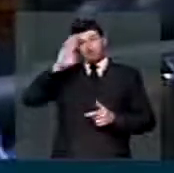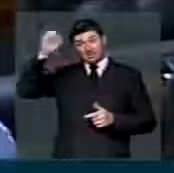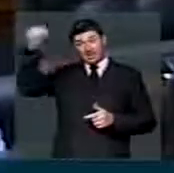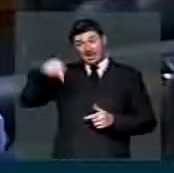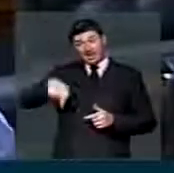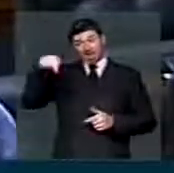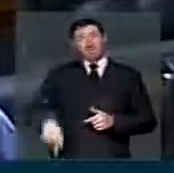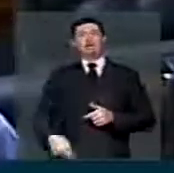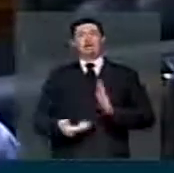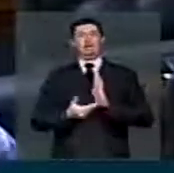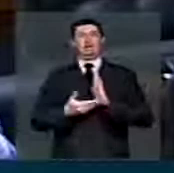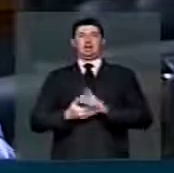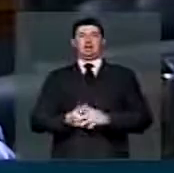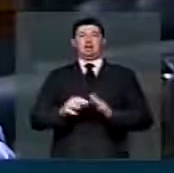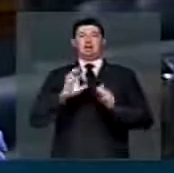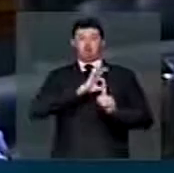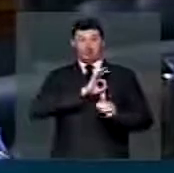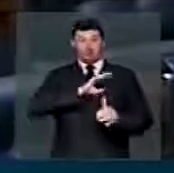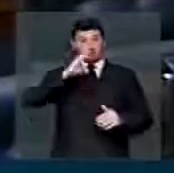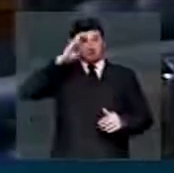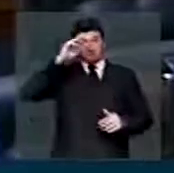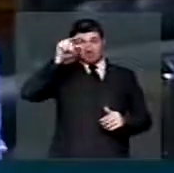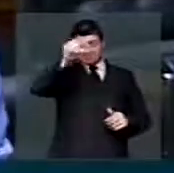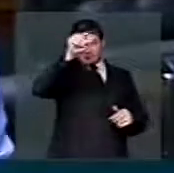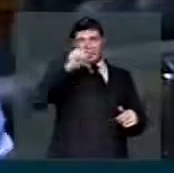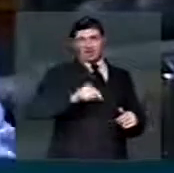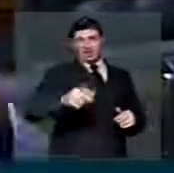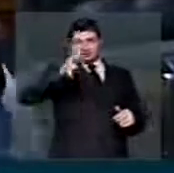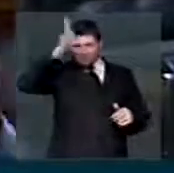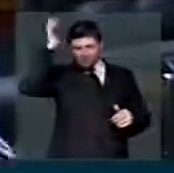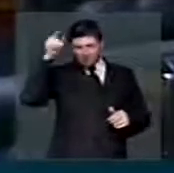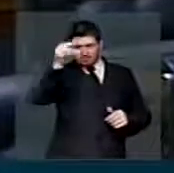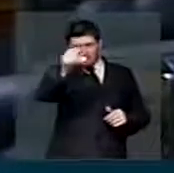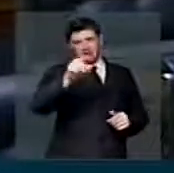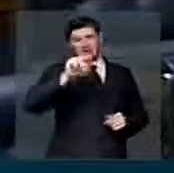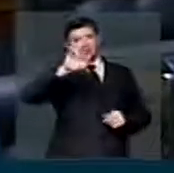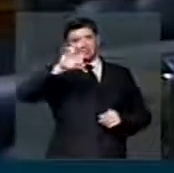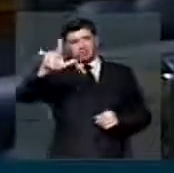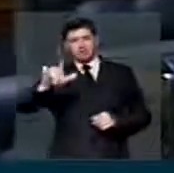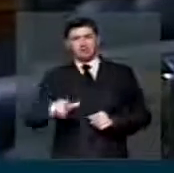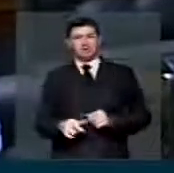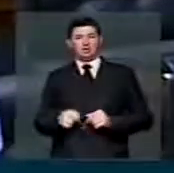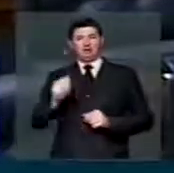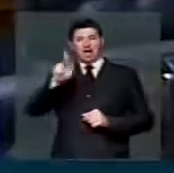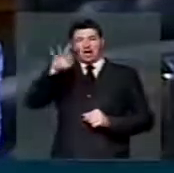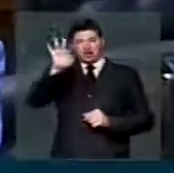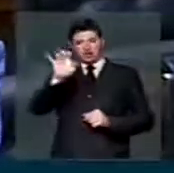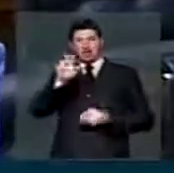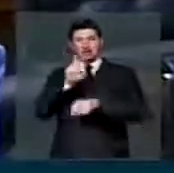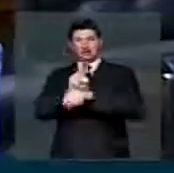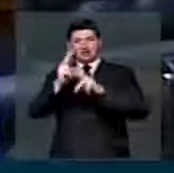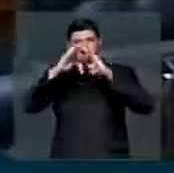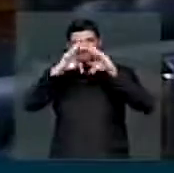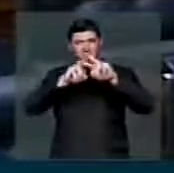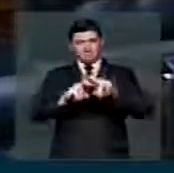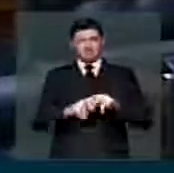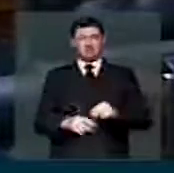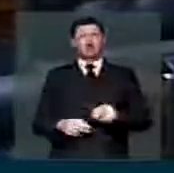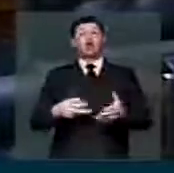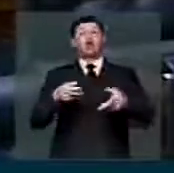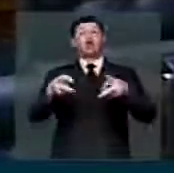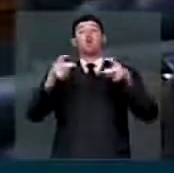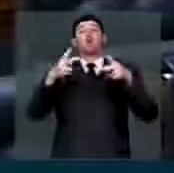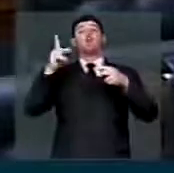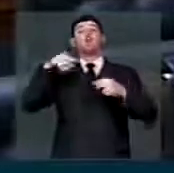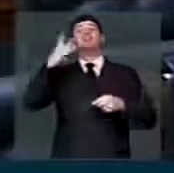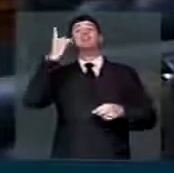Congresso. E é bom que todos os policiais militares, corpo de bombeiro, policial civil, agente penitenciário, cobre dos